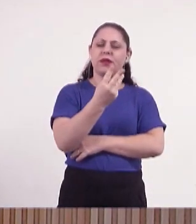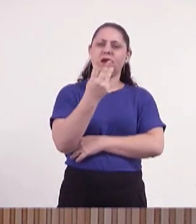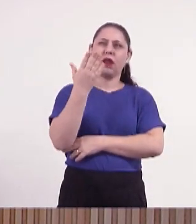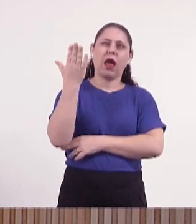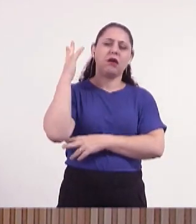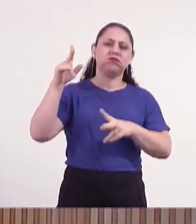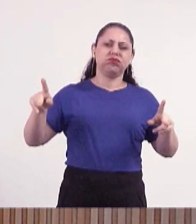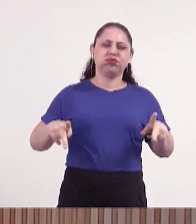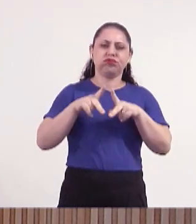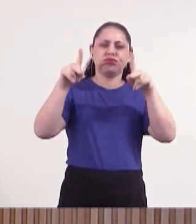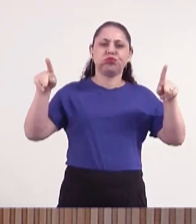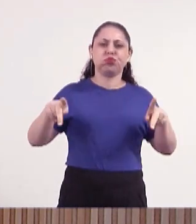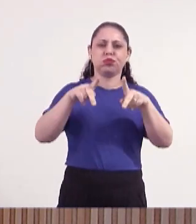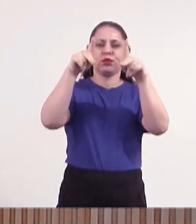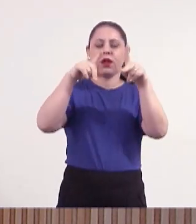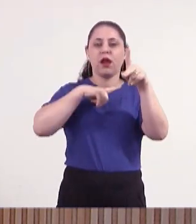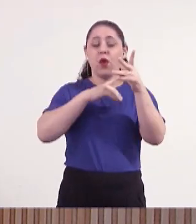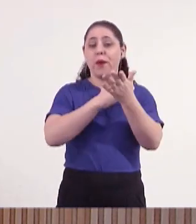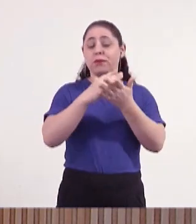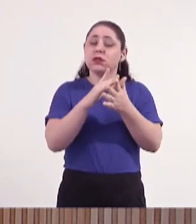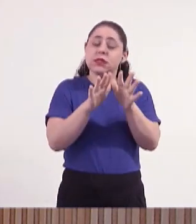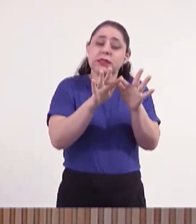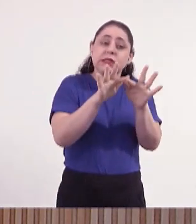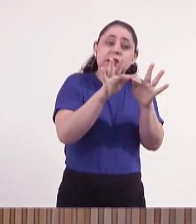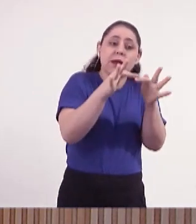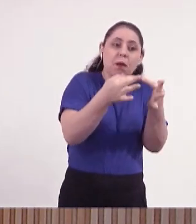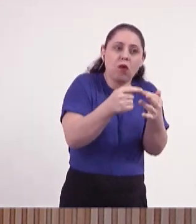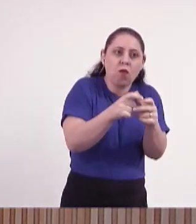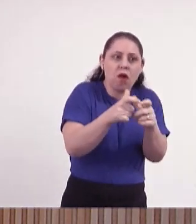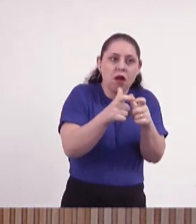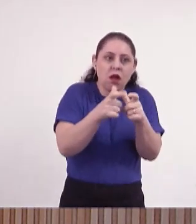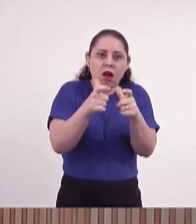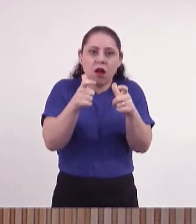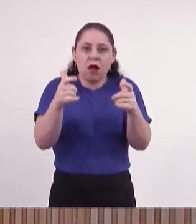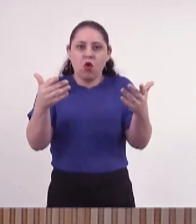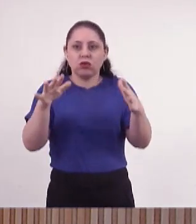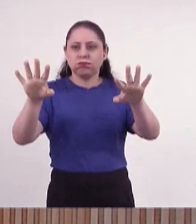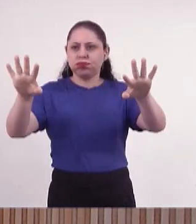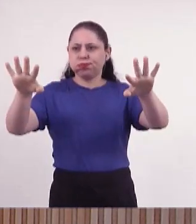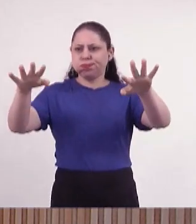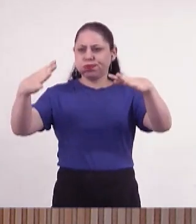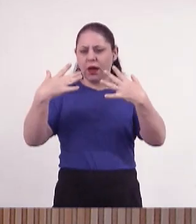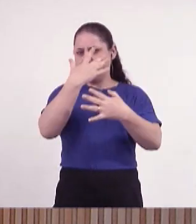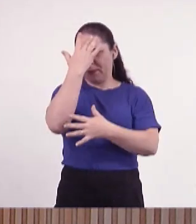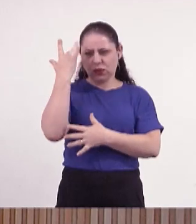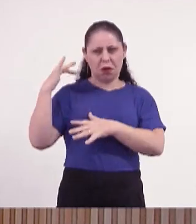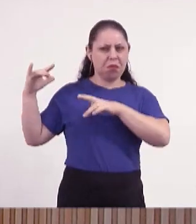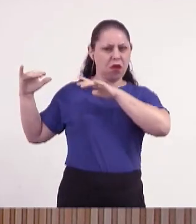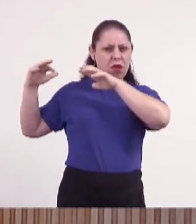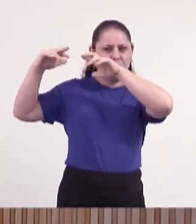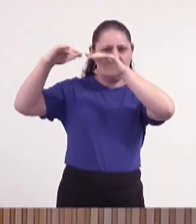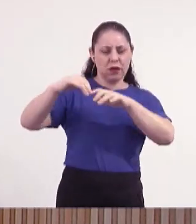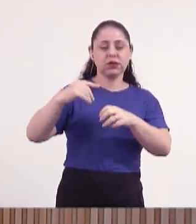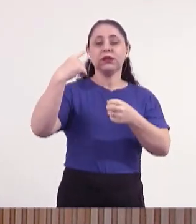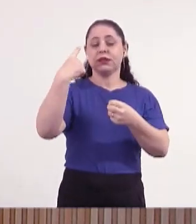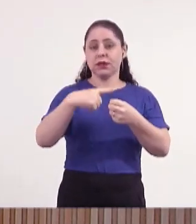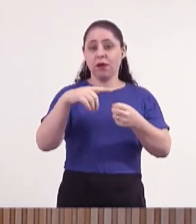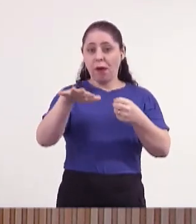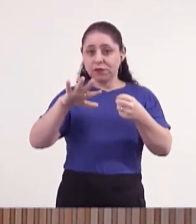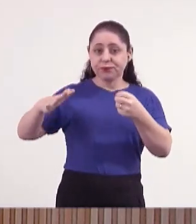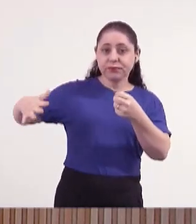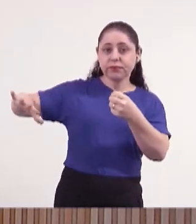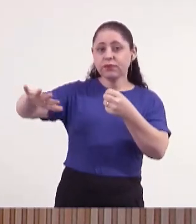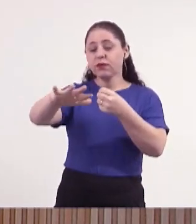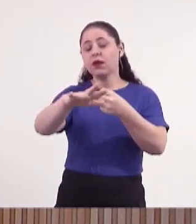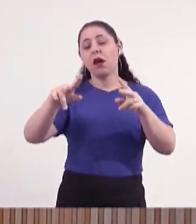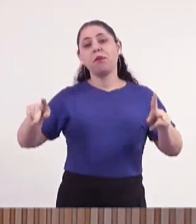de Paranhos. Começou até de maneira simples, mas hoje tem atraído muita gente, não só no município de Paranhos, mas nos municípios em torno